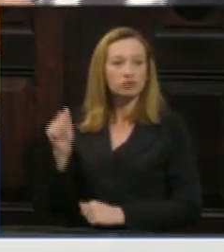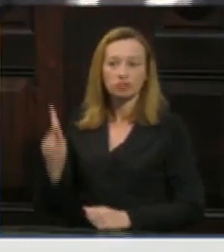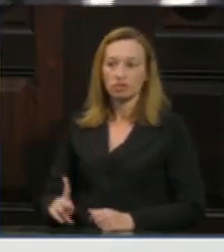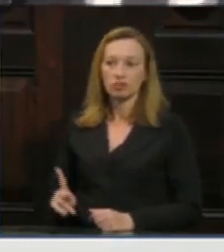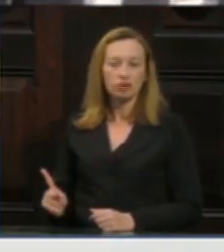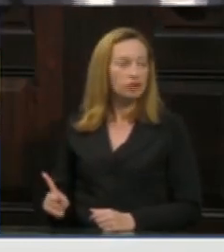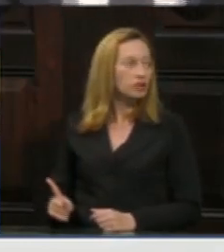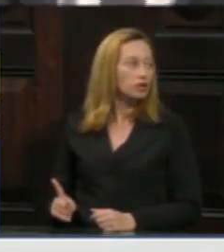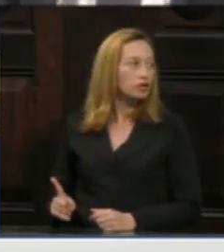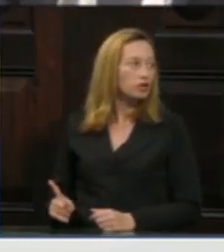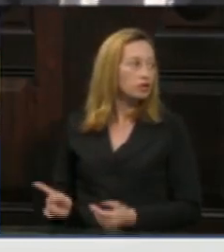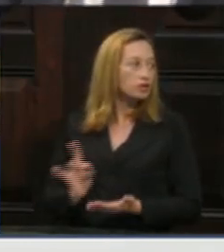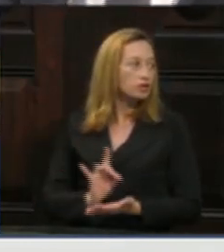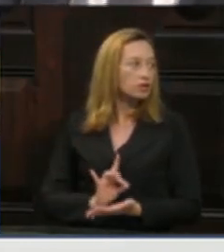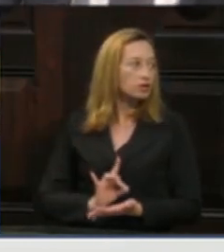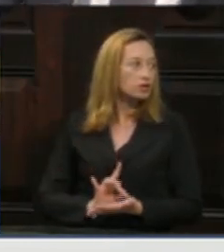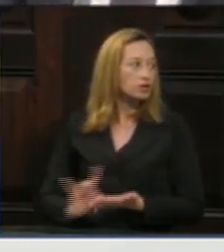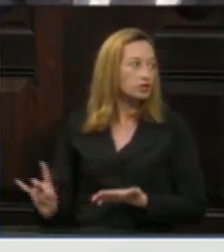Bittencourt.